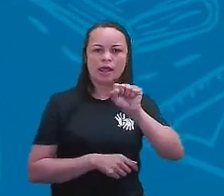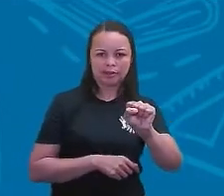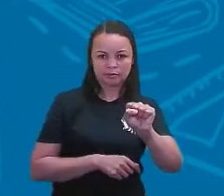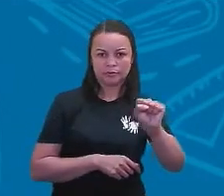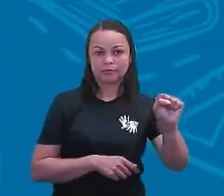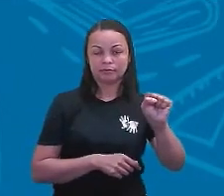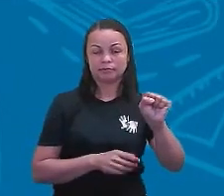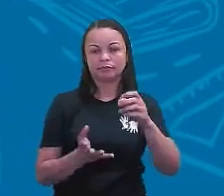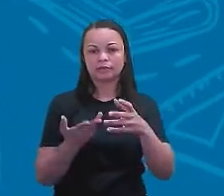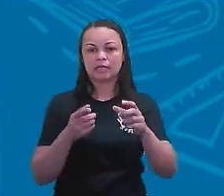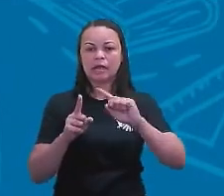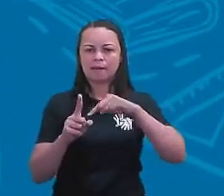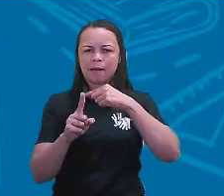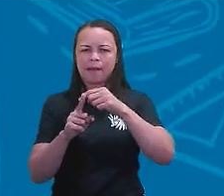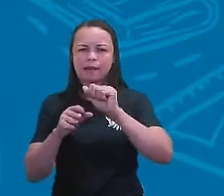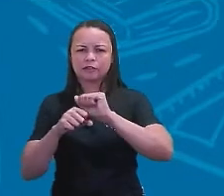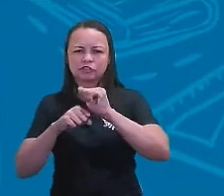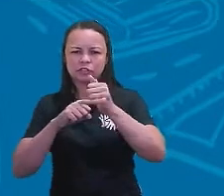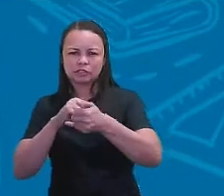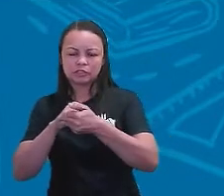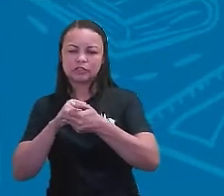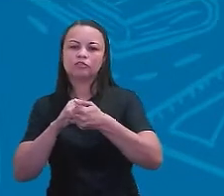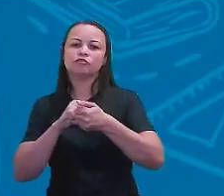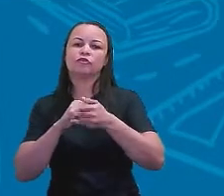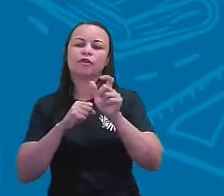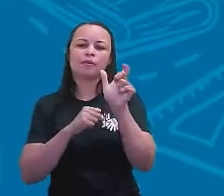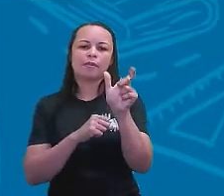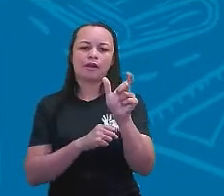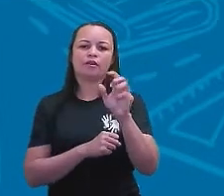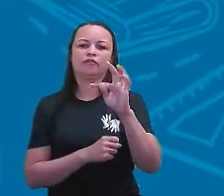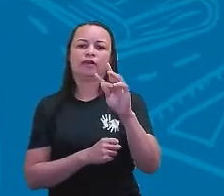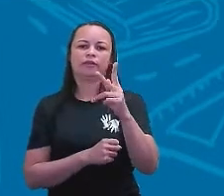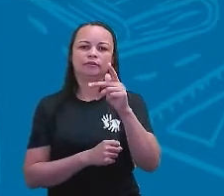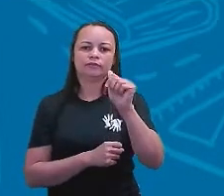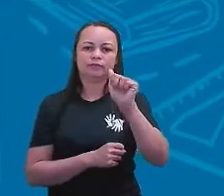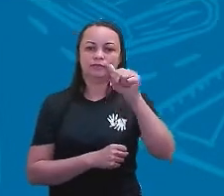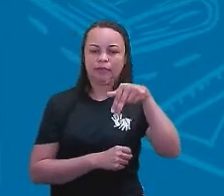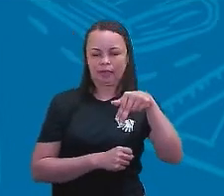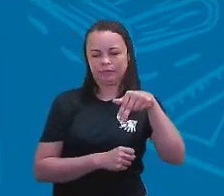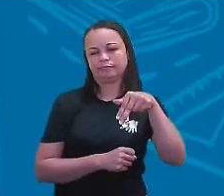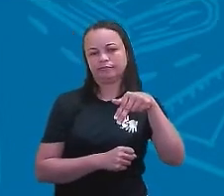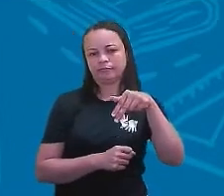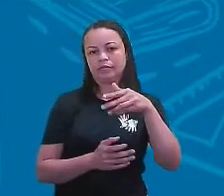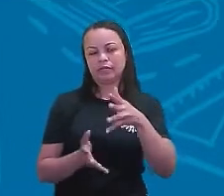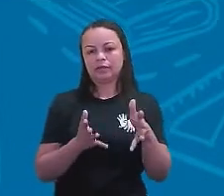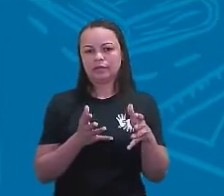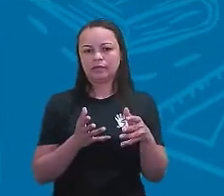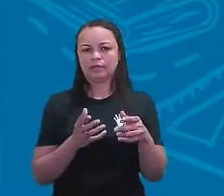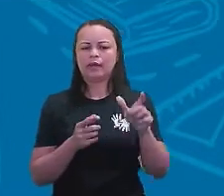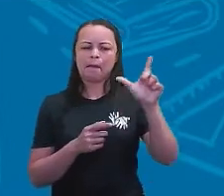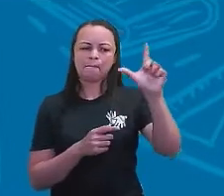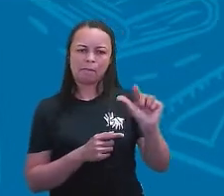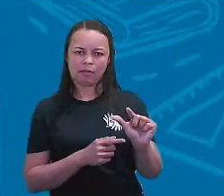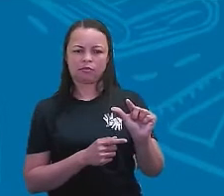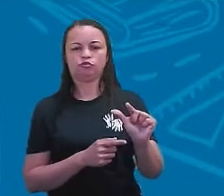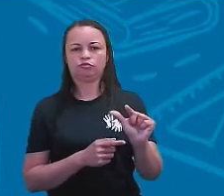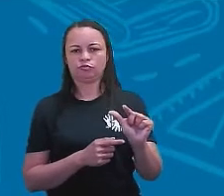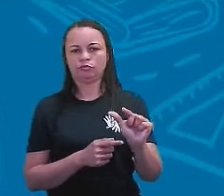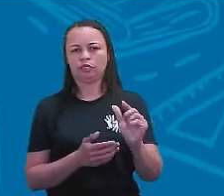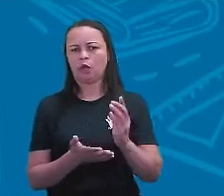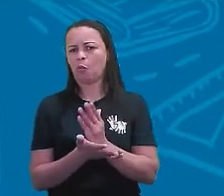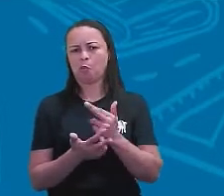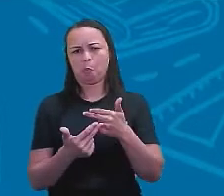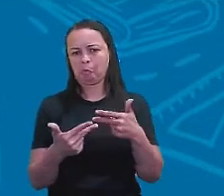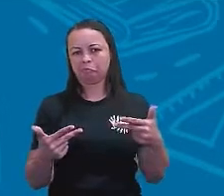um adjetivo e a palavrinha than, tá? Para dizer que é menos que alguma coisa. Quando a gente